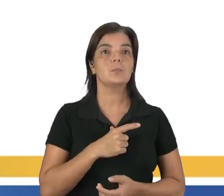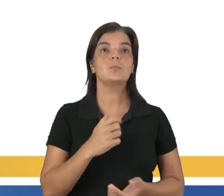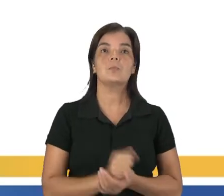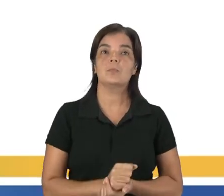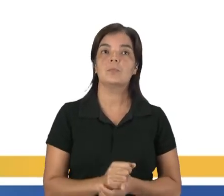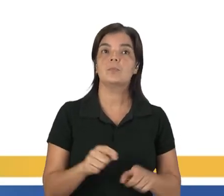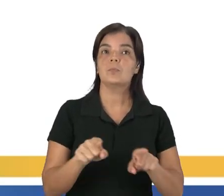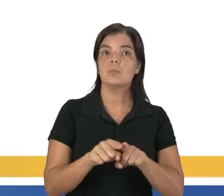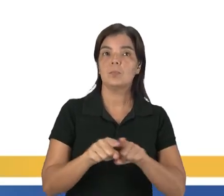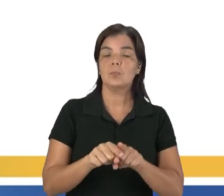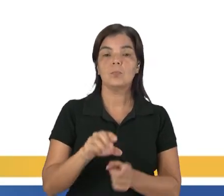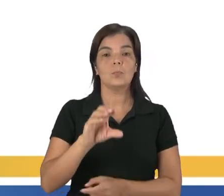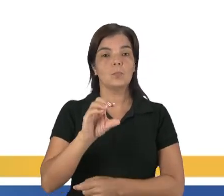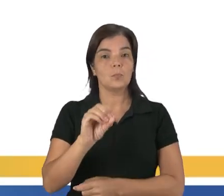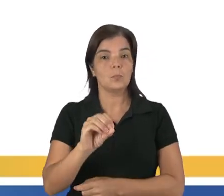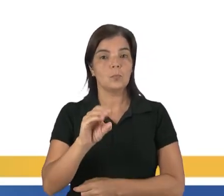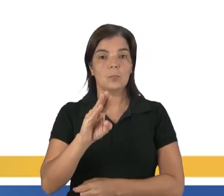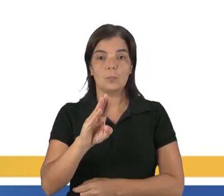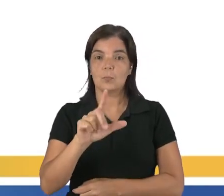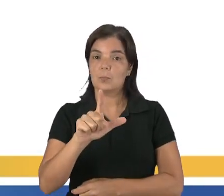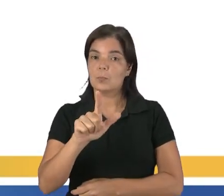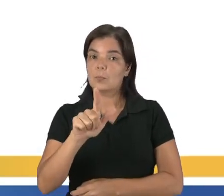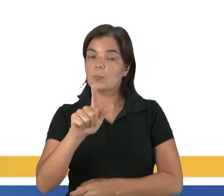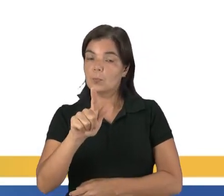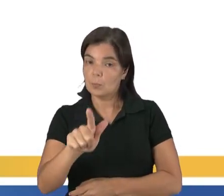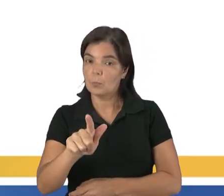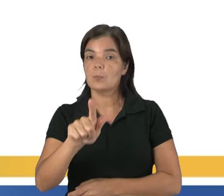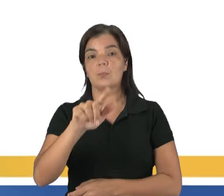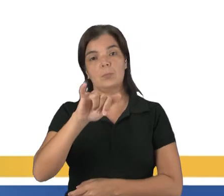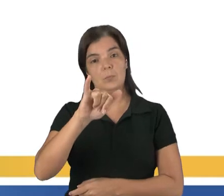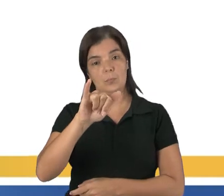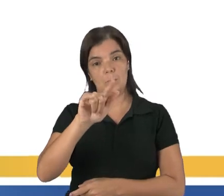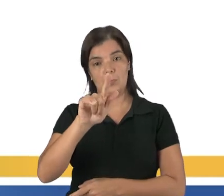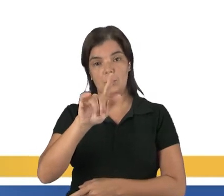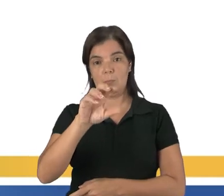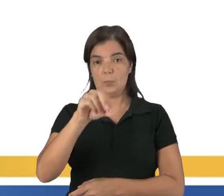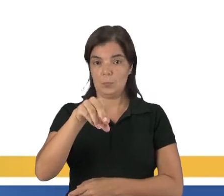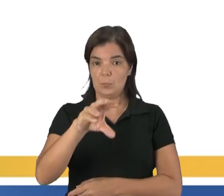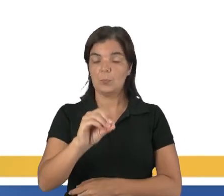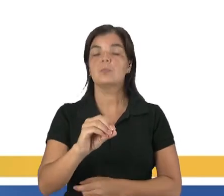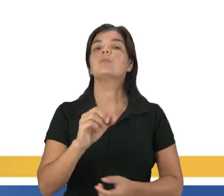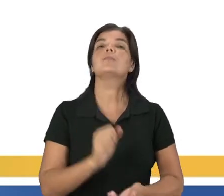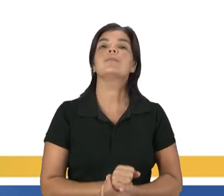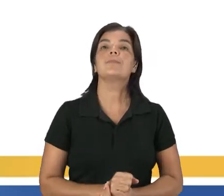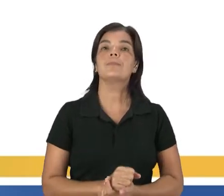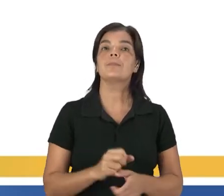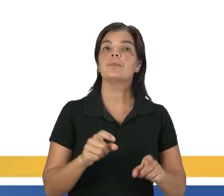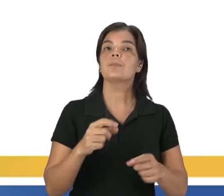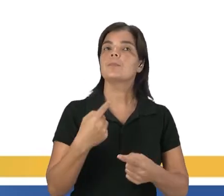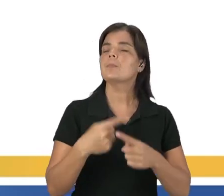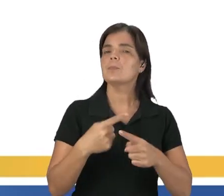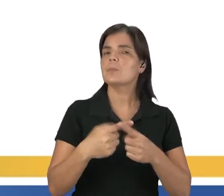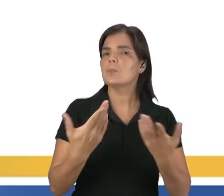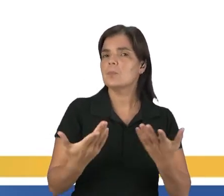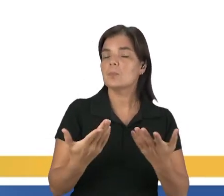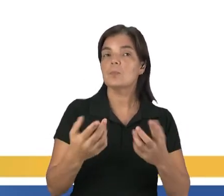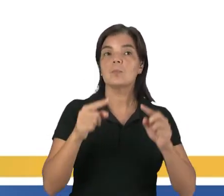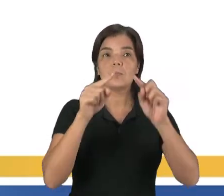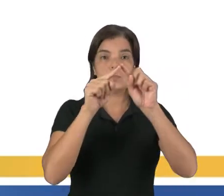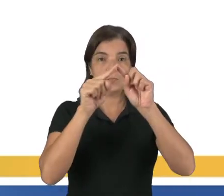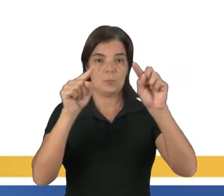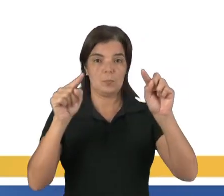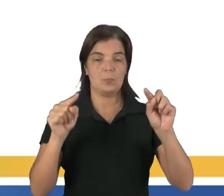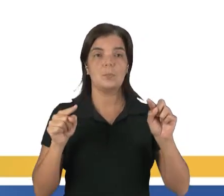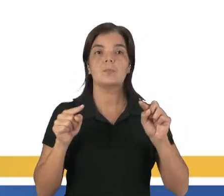de paralelogramo oblíquo. A gente pode generalizar, mas aqui eu vou chamar ele de paralelogramo oblíquo. É como se fosse um